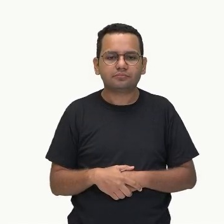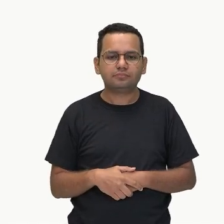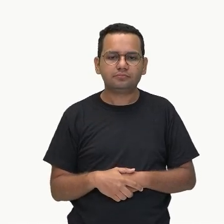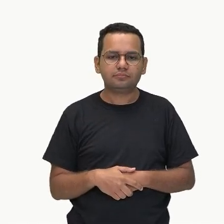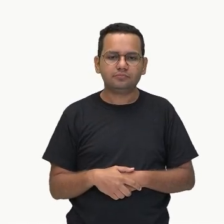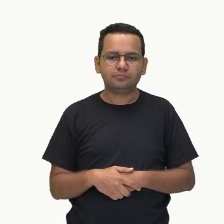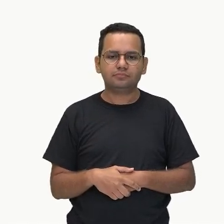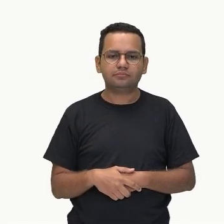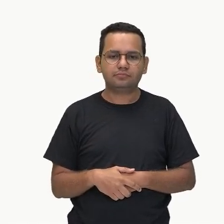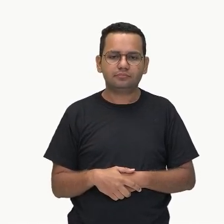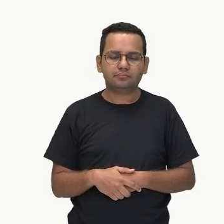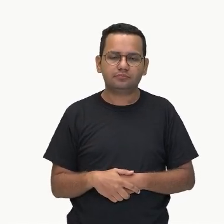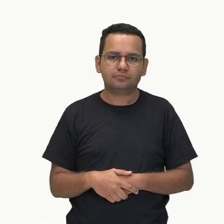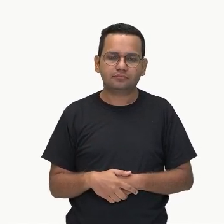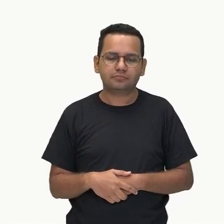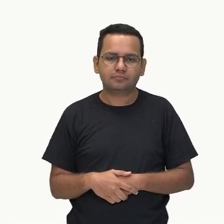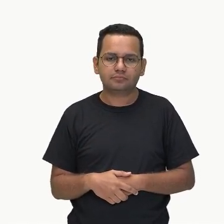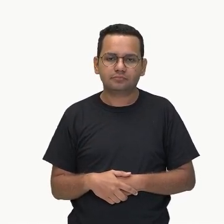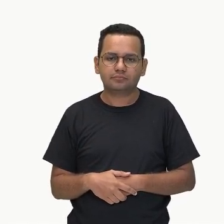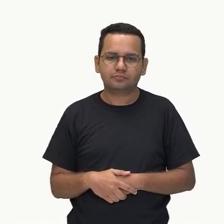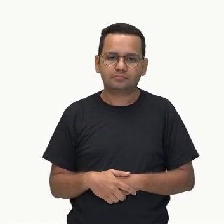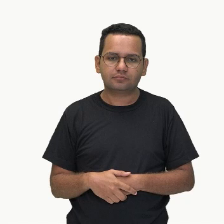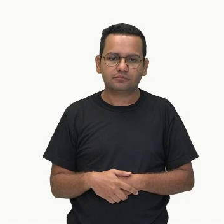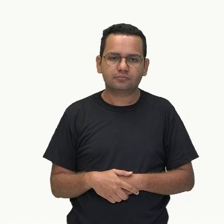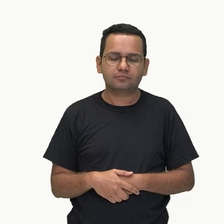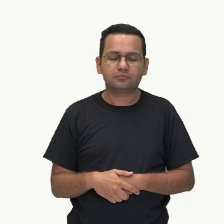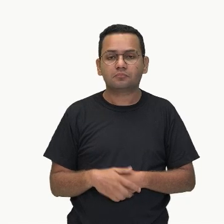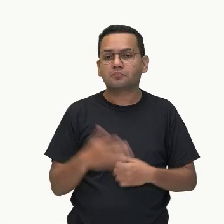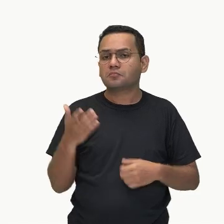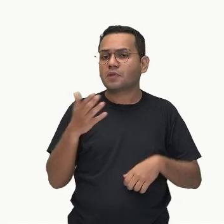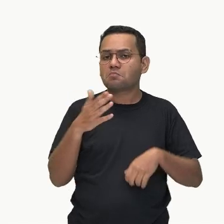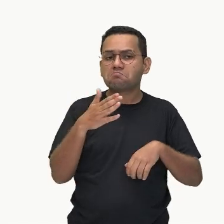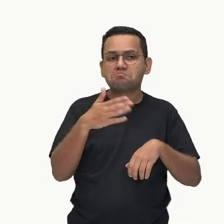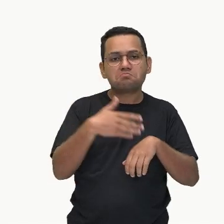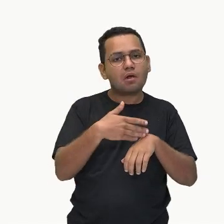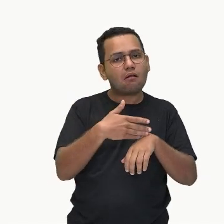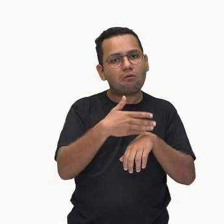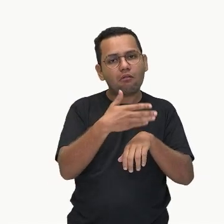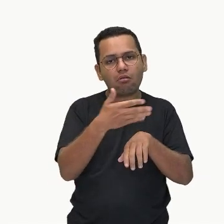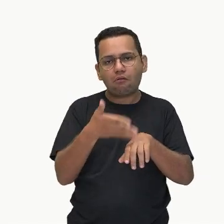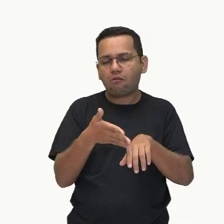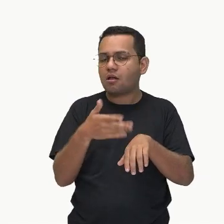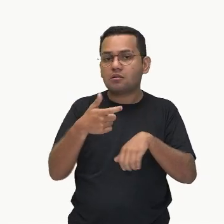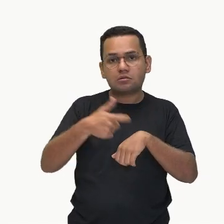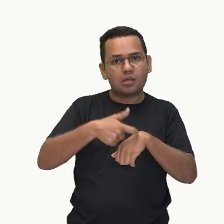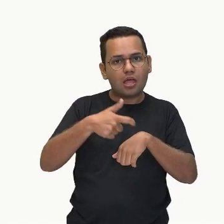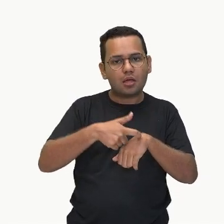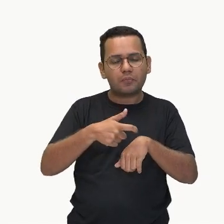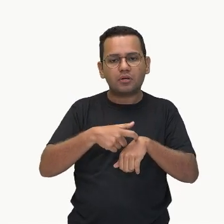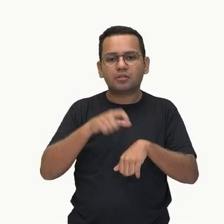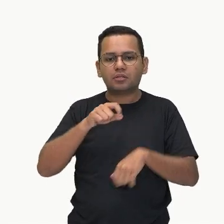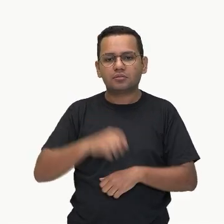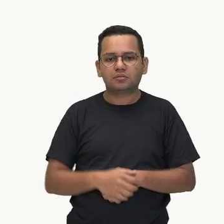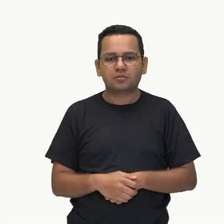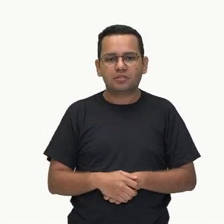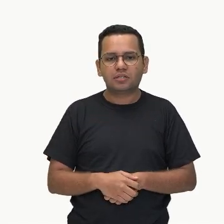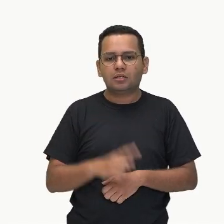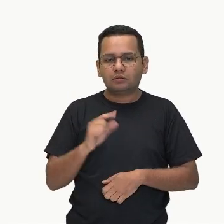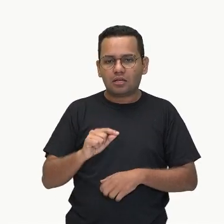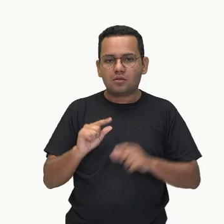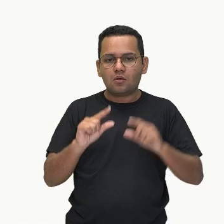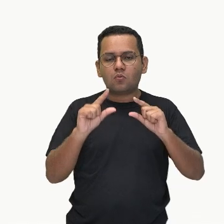nas suas residências. E aí, depois de um tempo, esses elementos se associam, acontece a